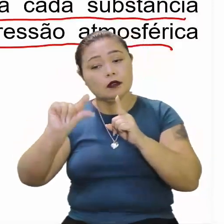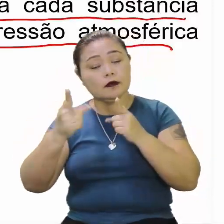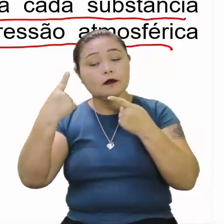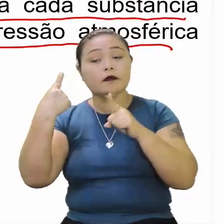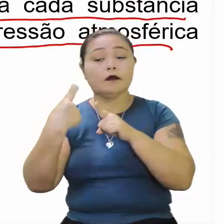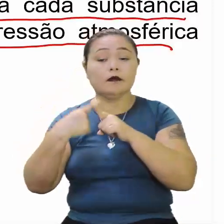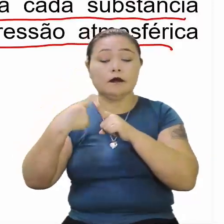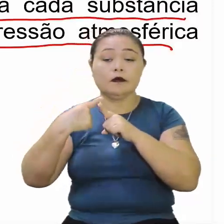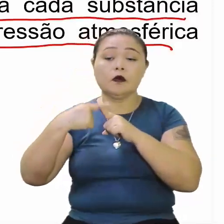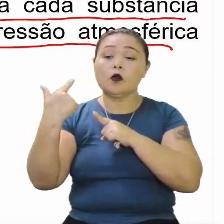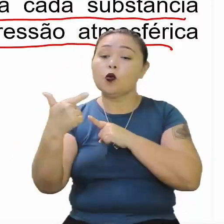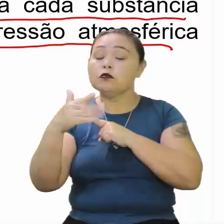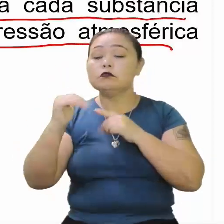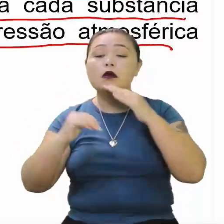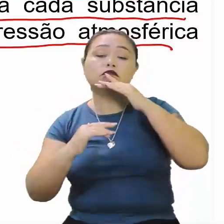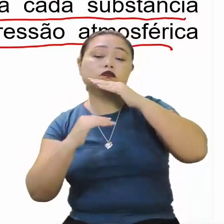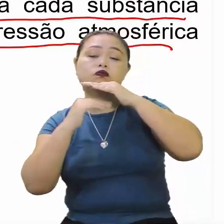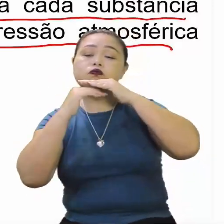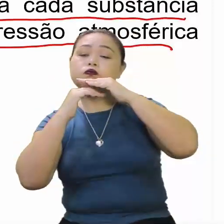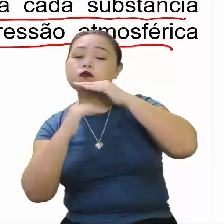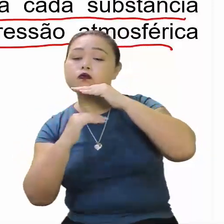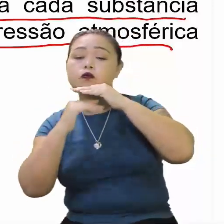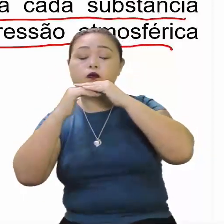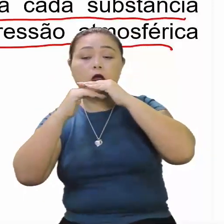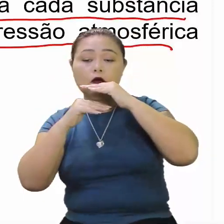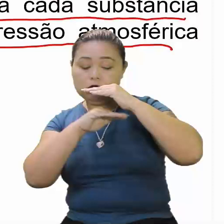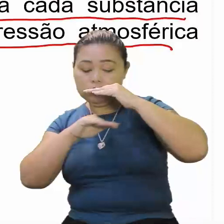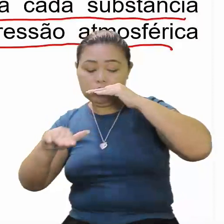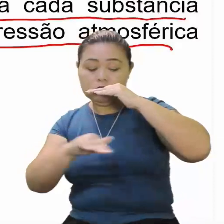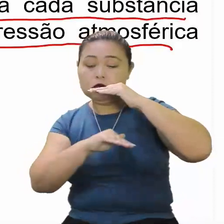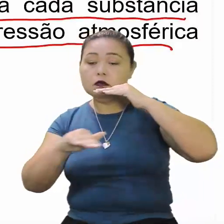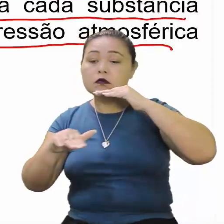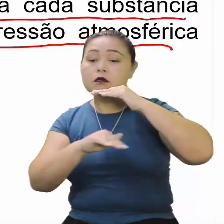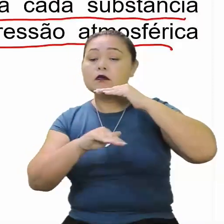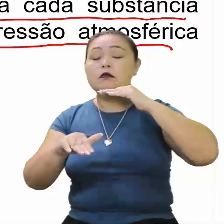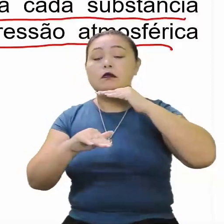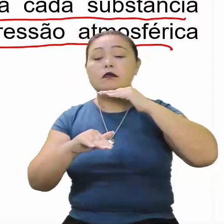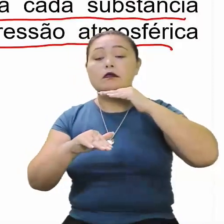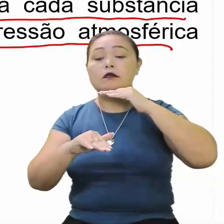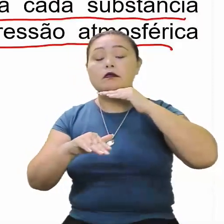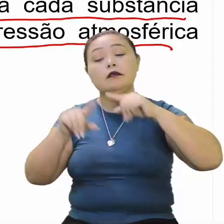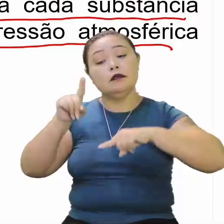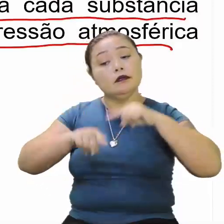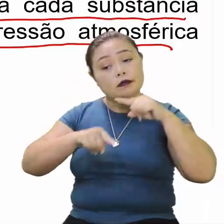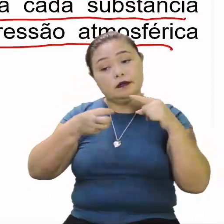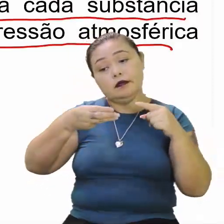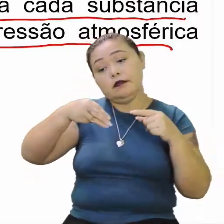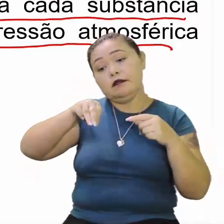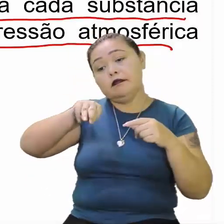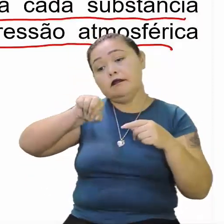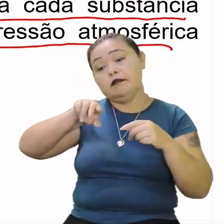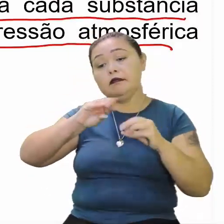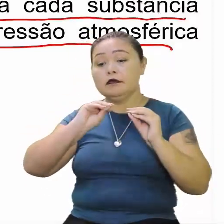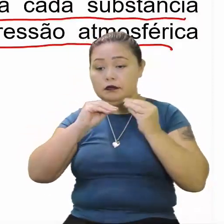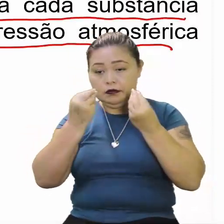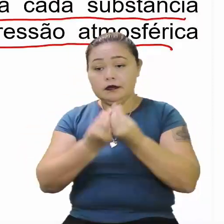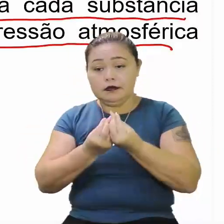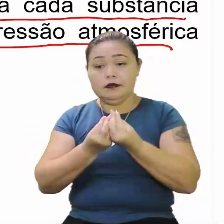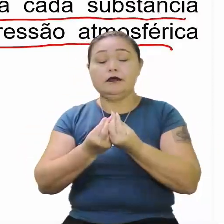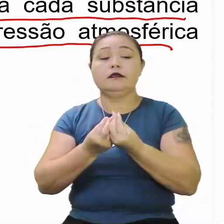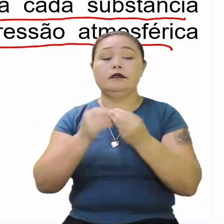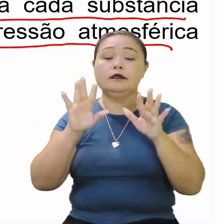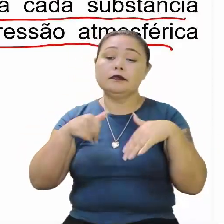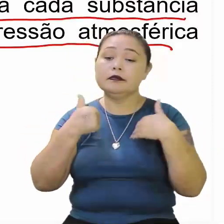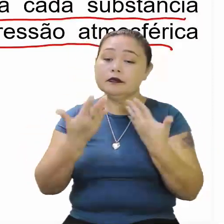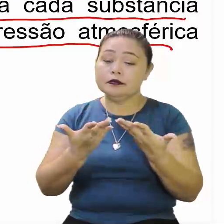não tem muita pressão atmosférica incidindo sobre a superfície do material, da substância. Então,